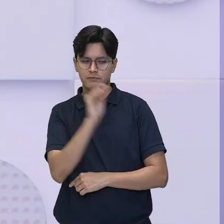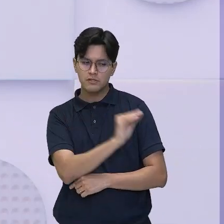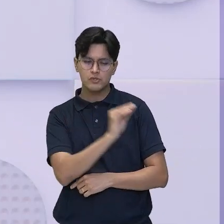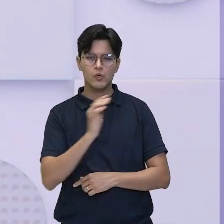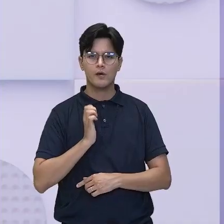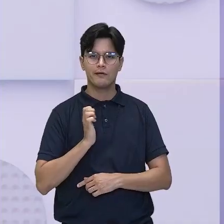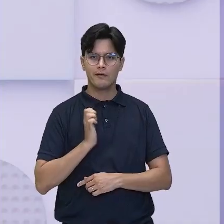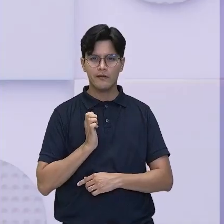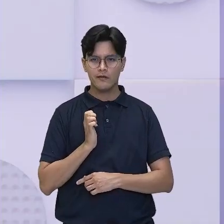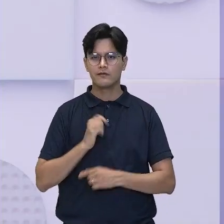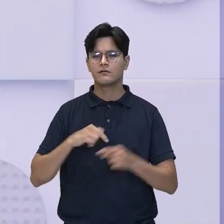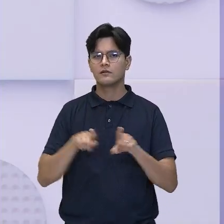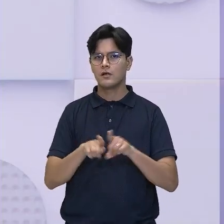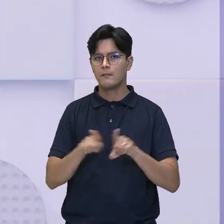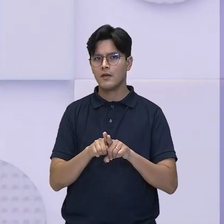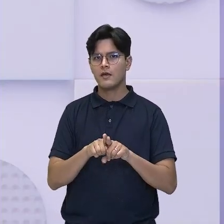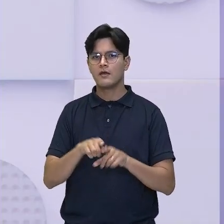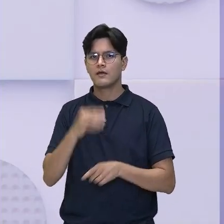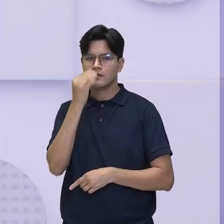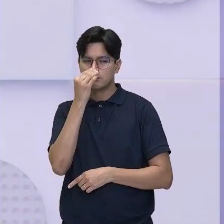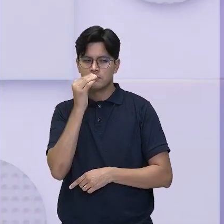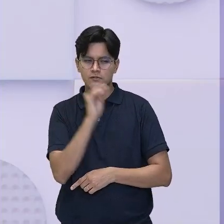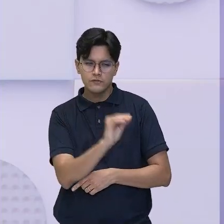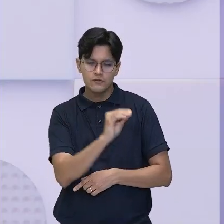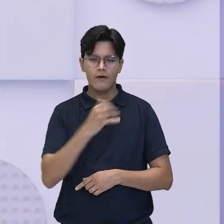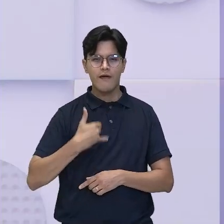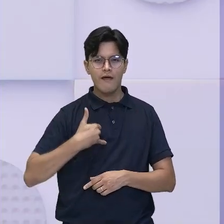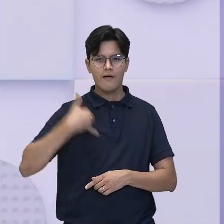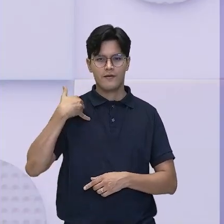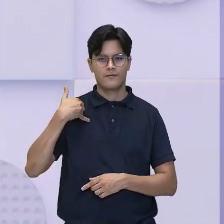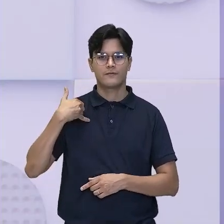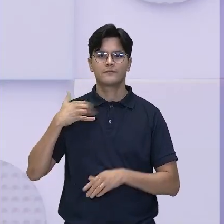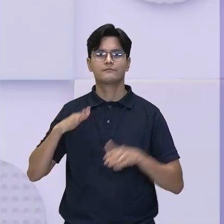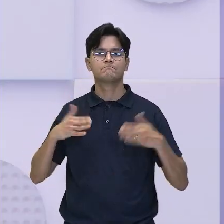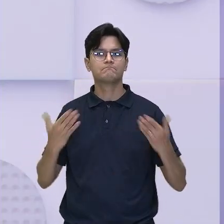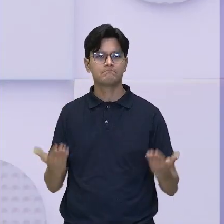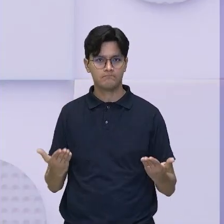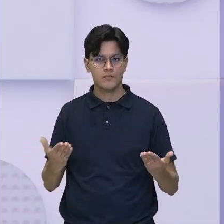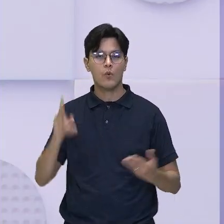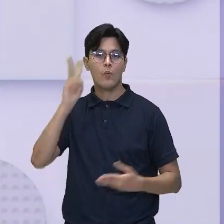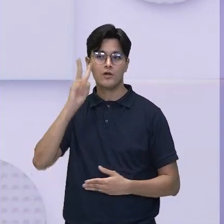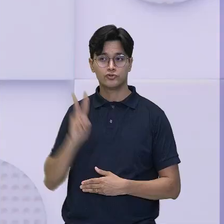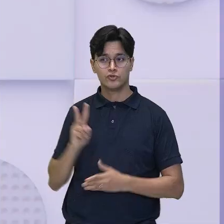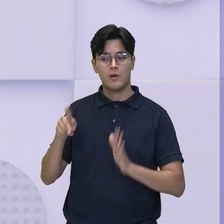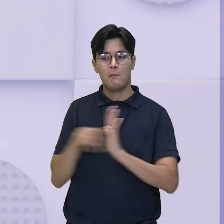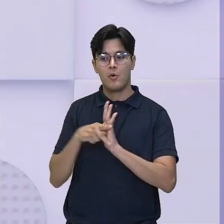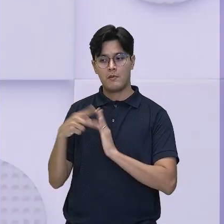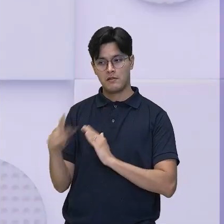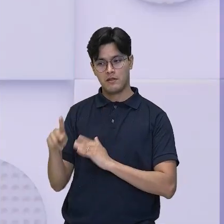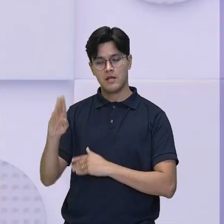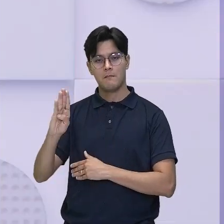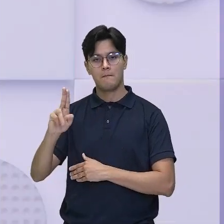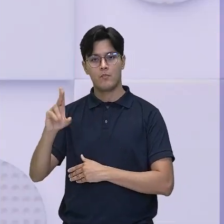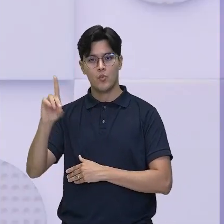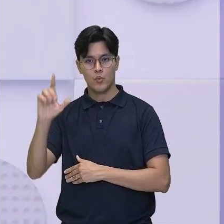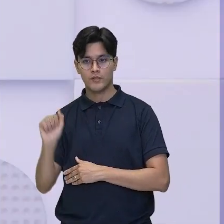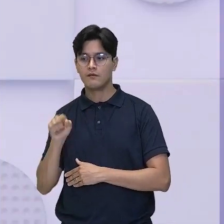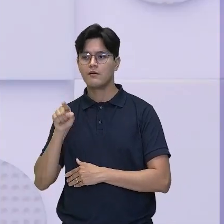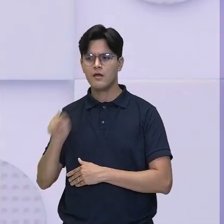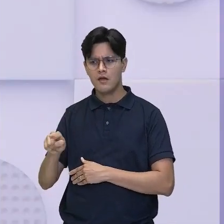por exemplo, do seu próprio ego. E aí, se você vai olhar a história de Buda, Buda é de uma família extremamente